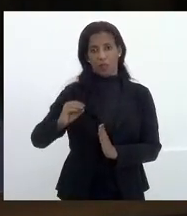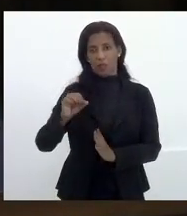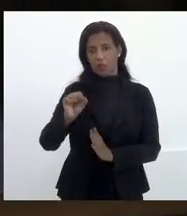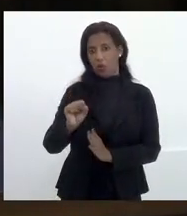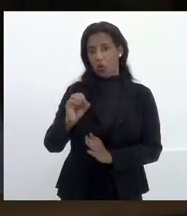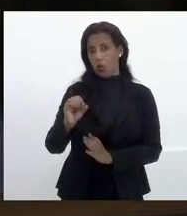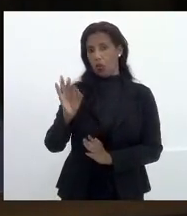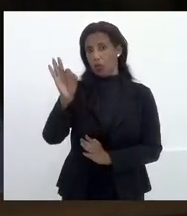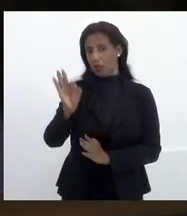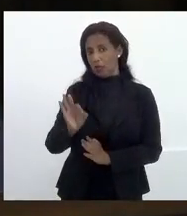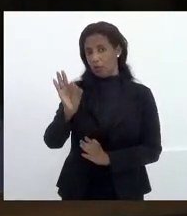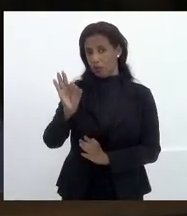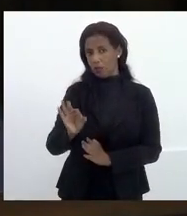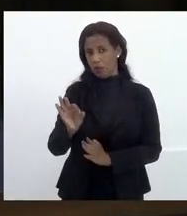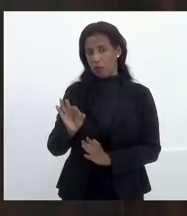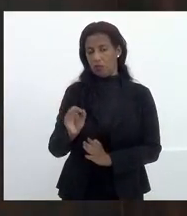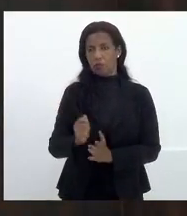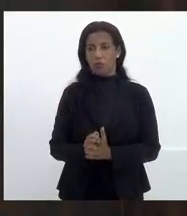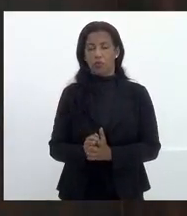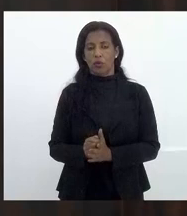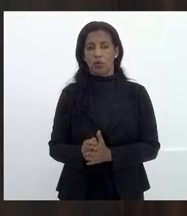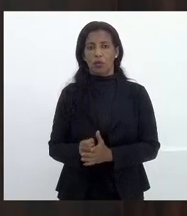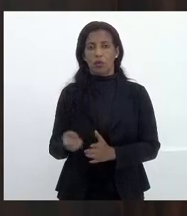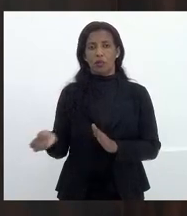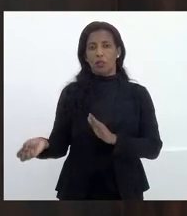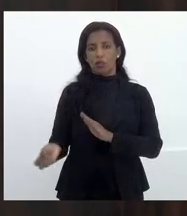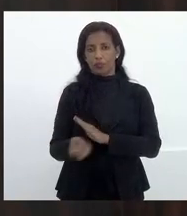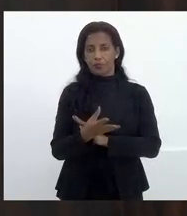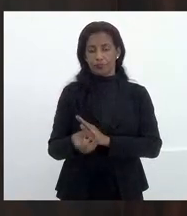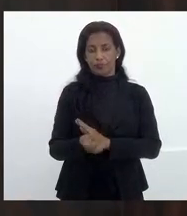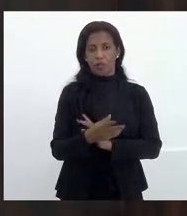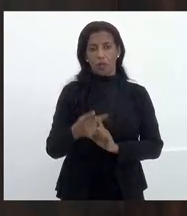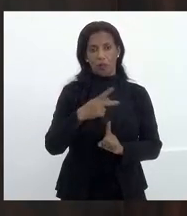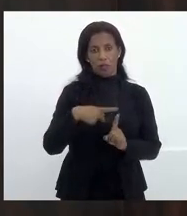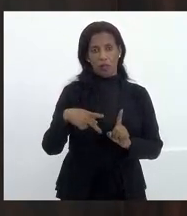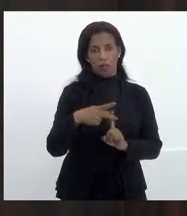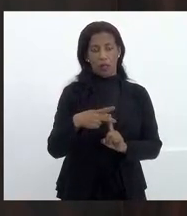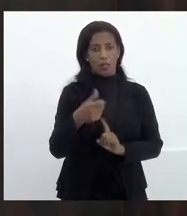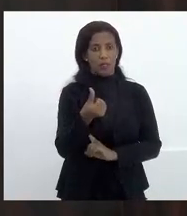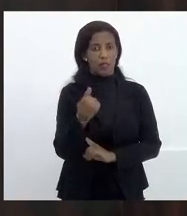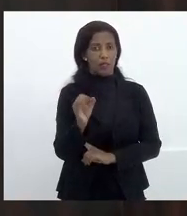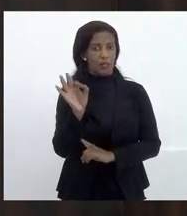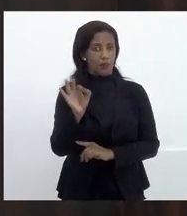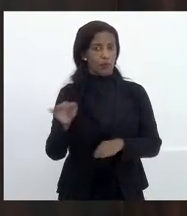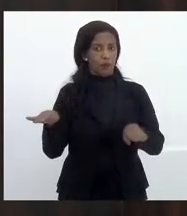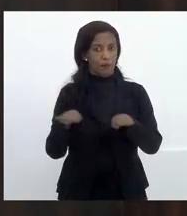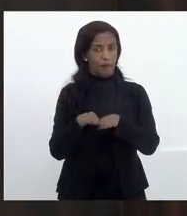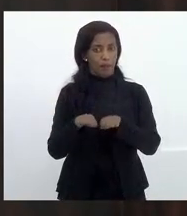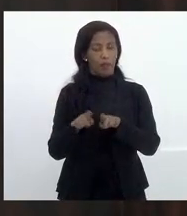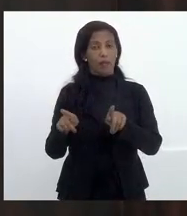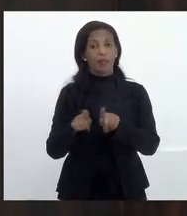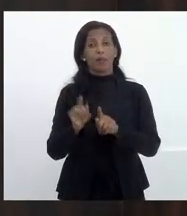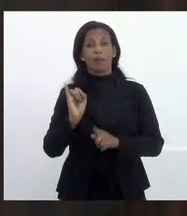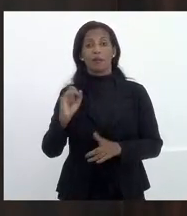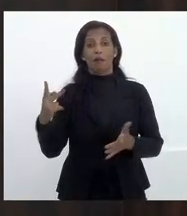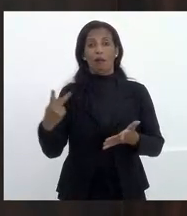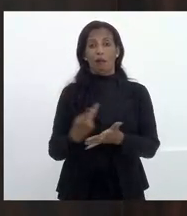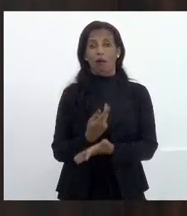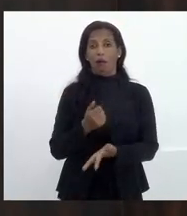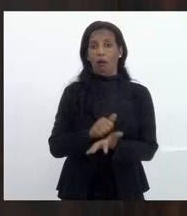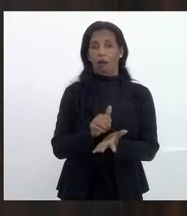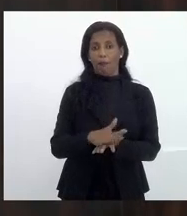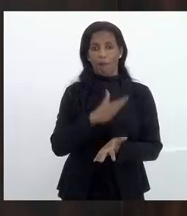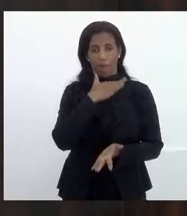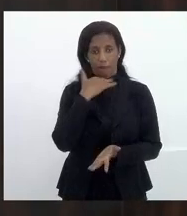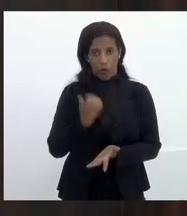oitenta por cento das das maiores contribuições e passa a ser sem por cento da média em relação à pensão por morte e aí